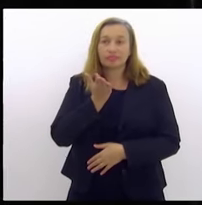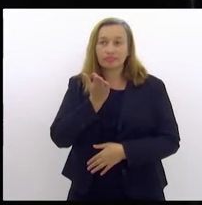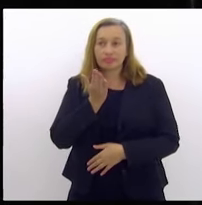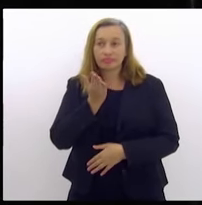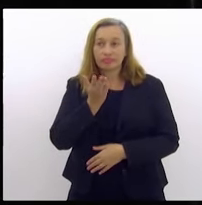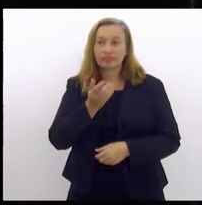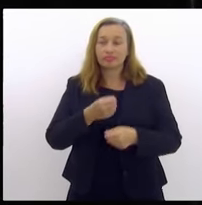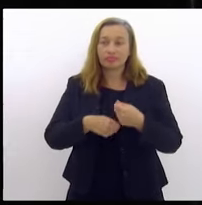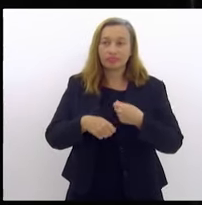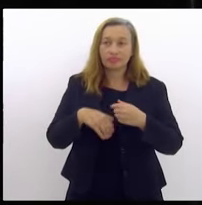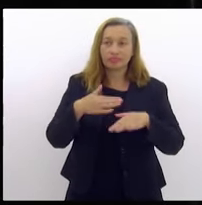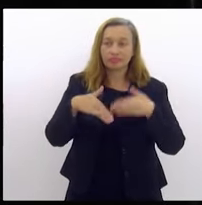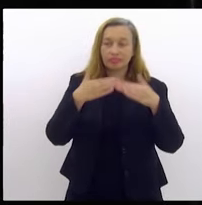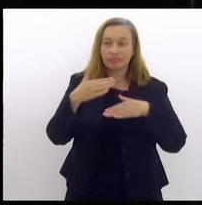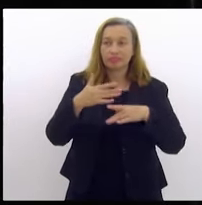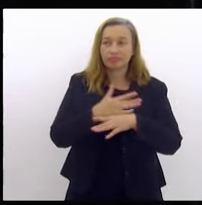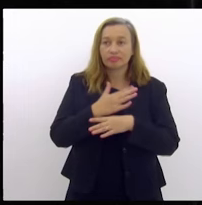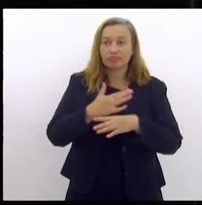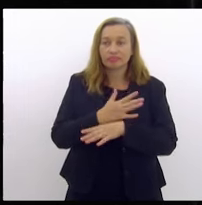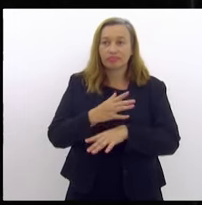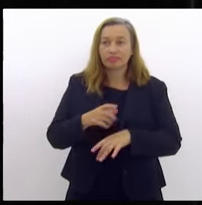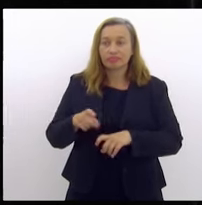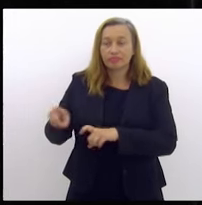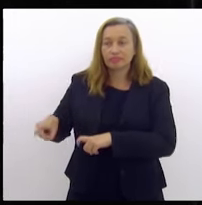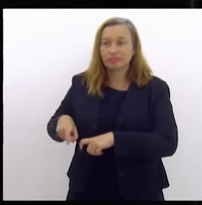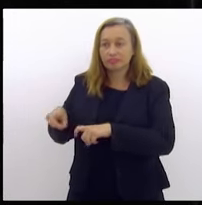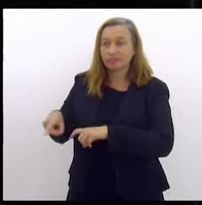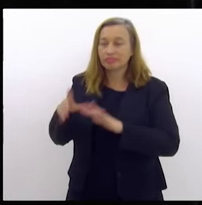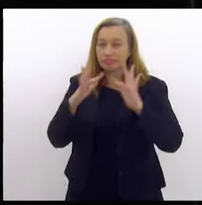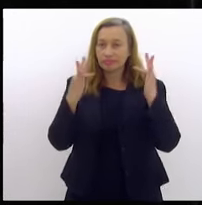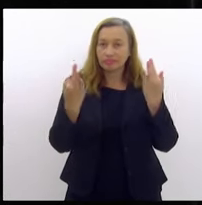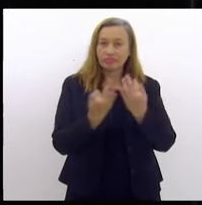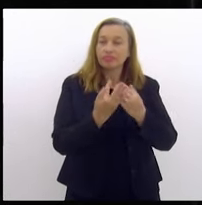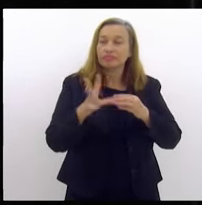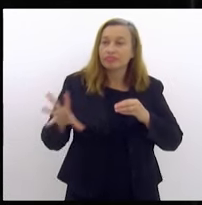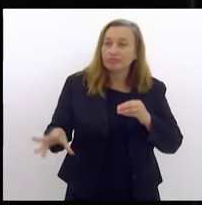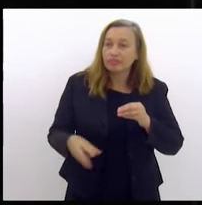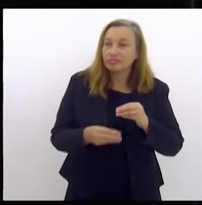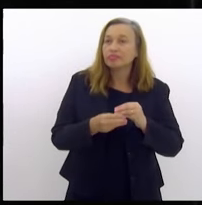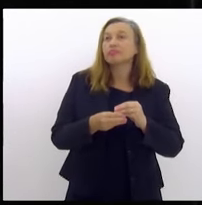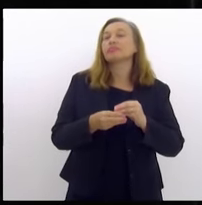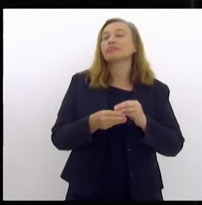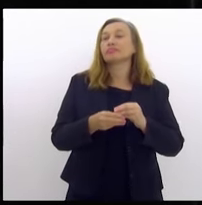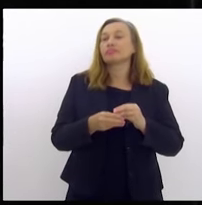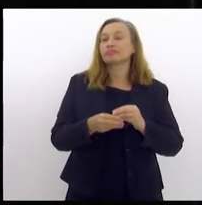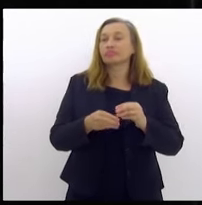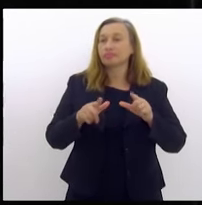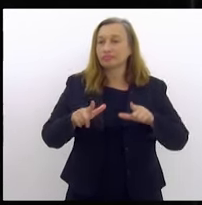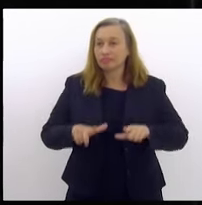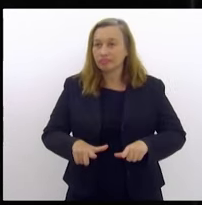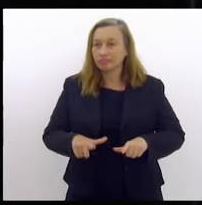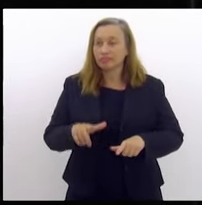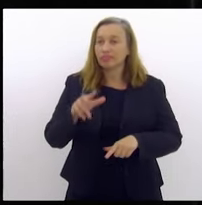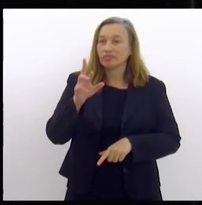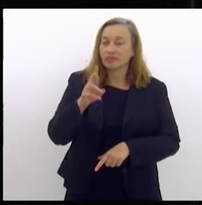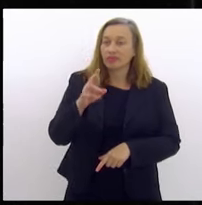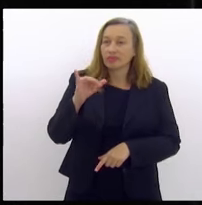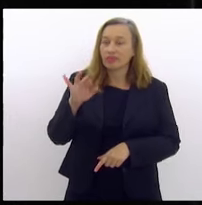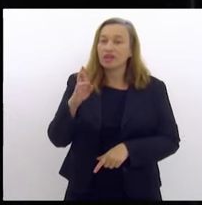cidades. A agricultura familiar, que aí está inclusa os assentamentos, os